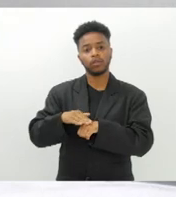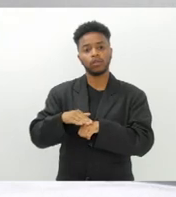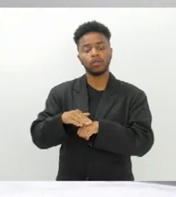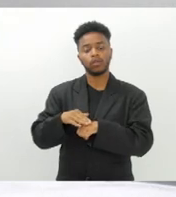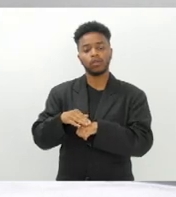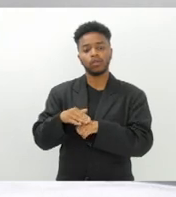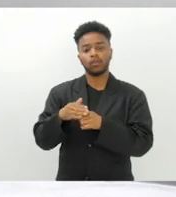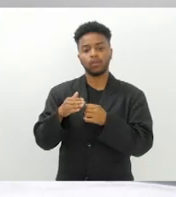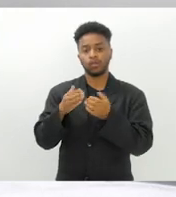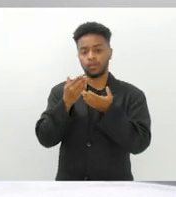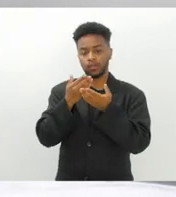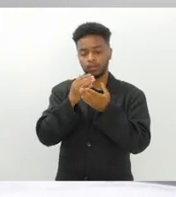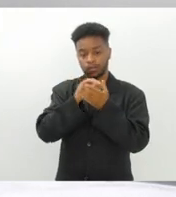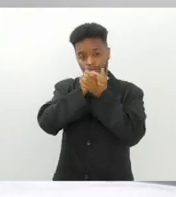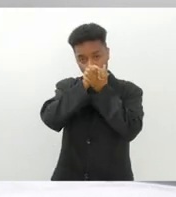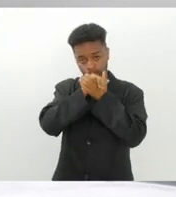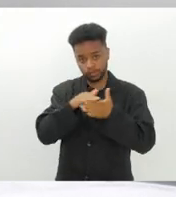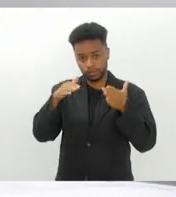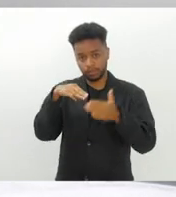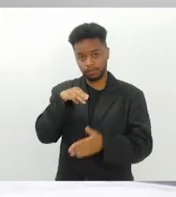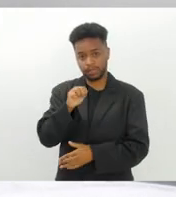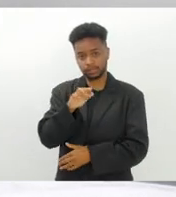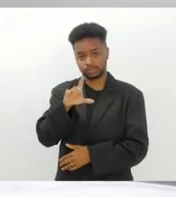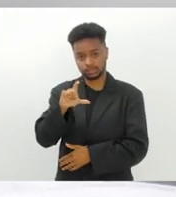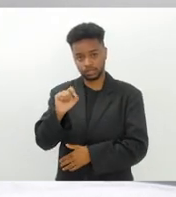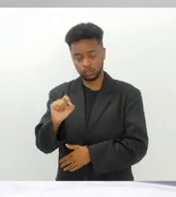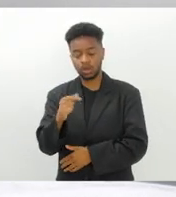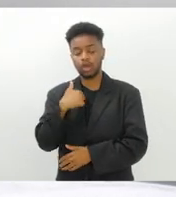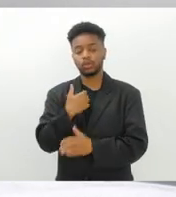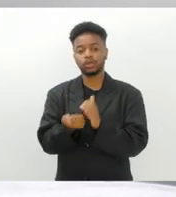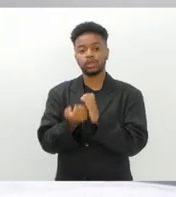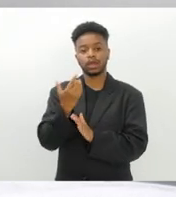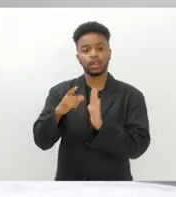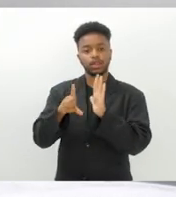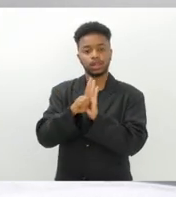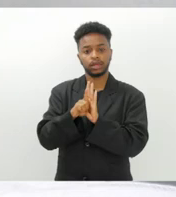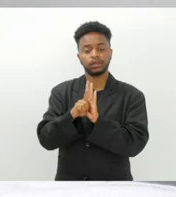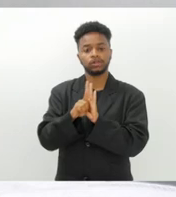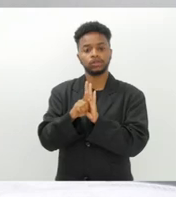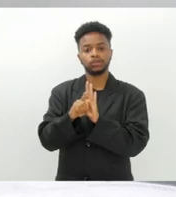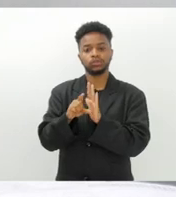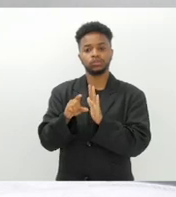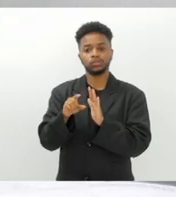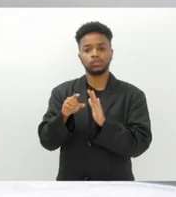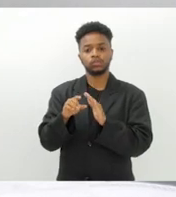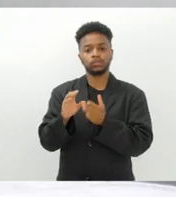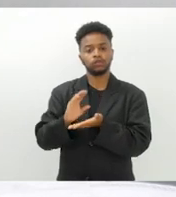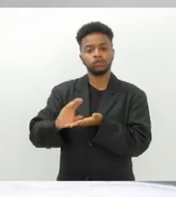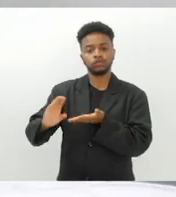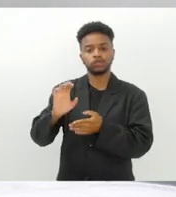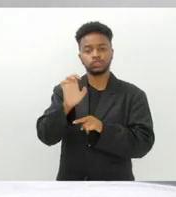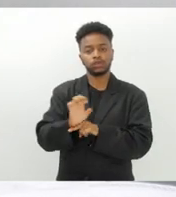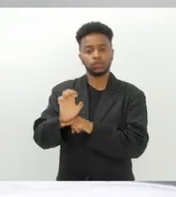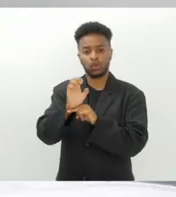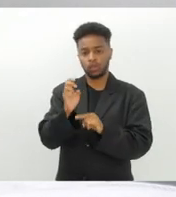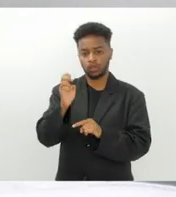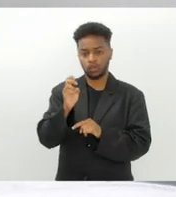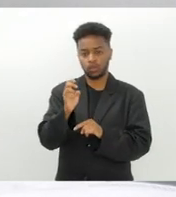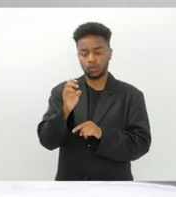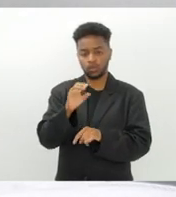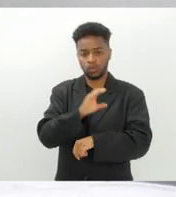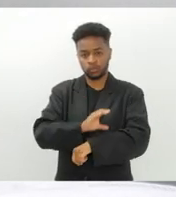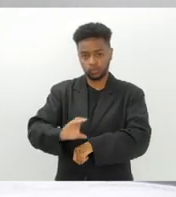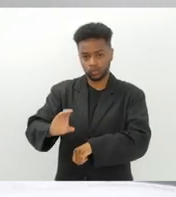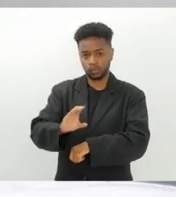Marcelo, eu também sou autor da lei que criou o Fundo Estadual de Cultura 18 anos atrás. A gente ficou 18 anos brigando para a lei ser